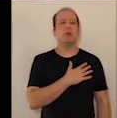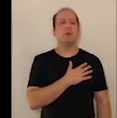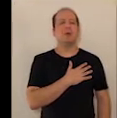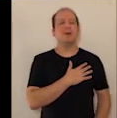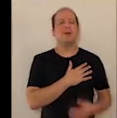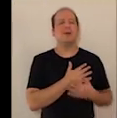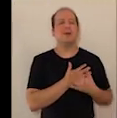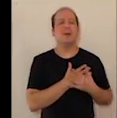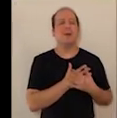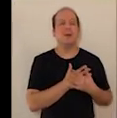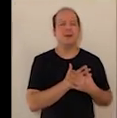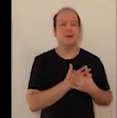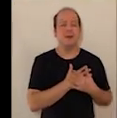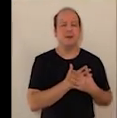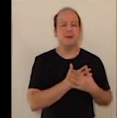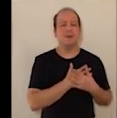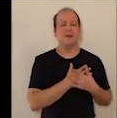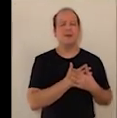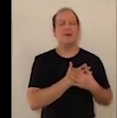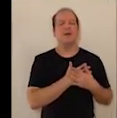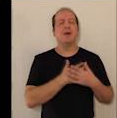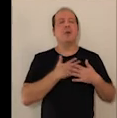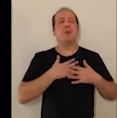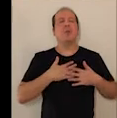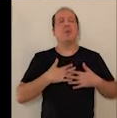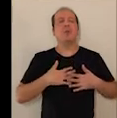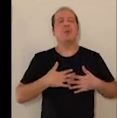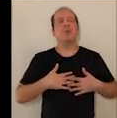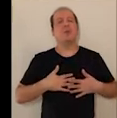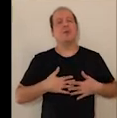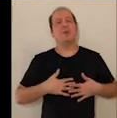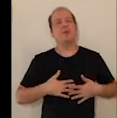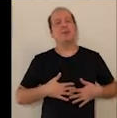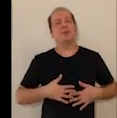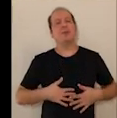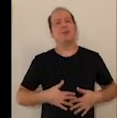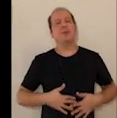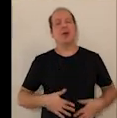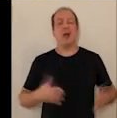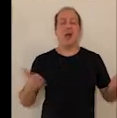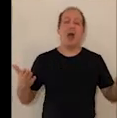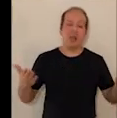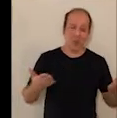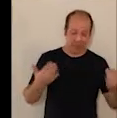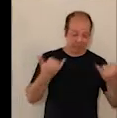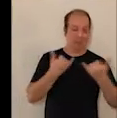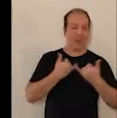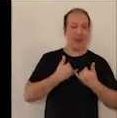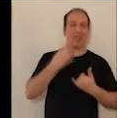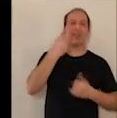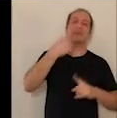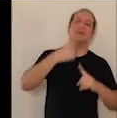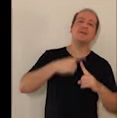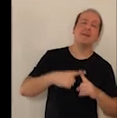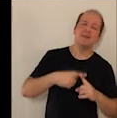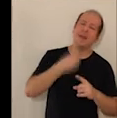Ah, que confortante. Agora, diga 3 vezes.